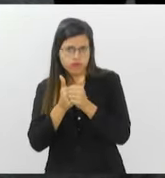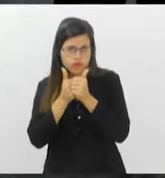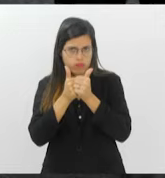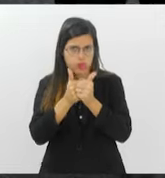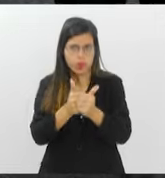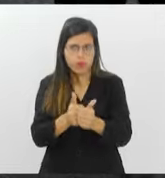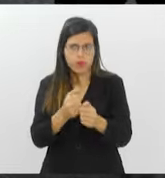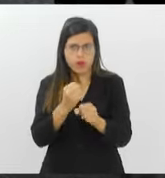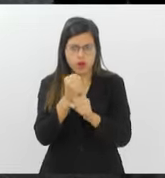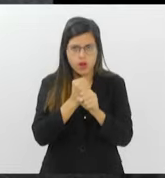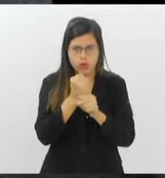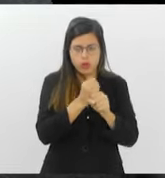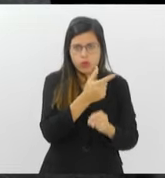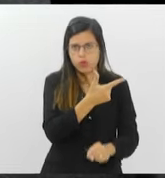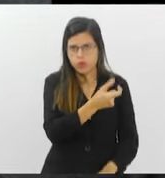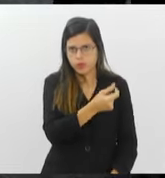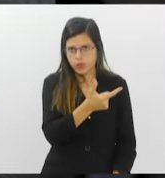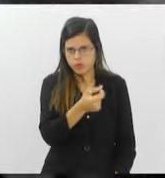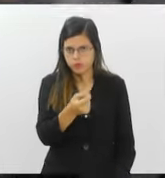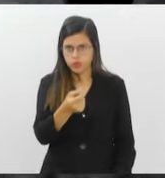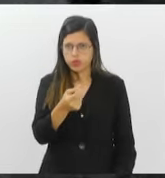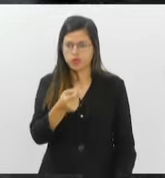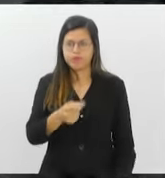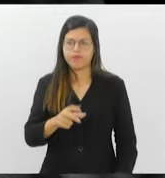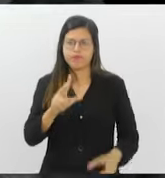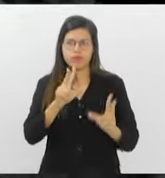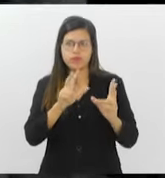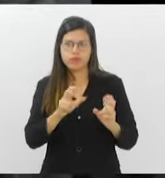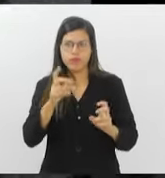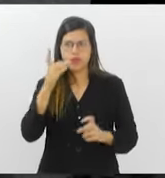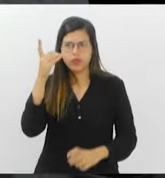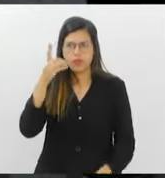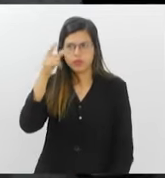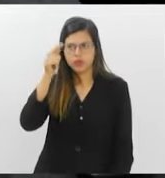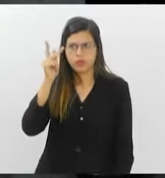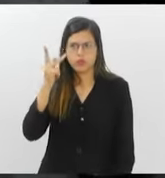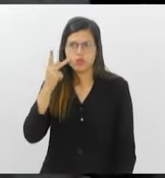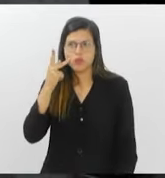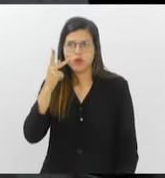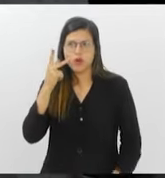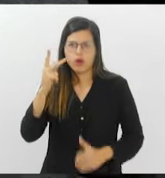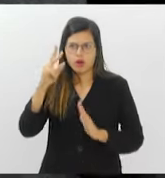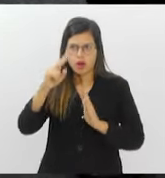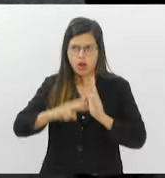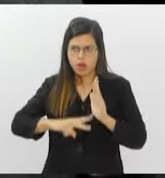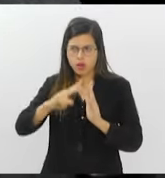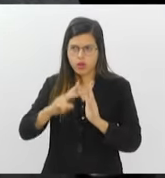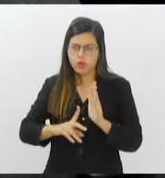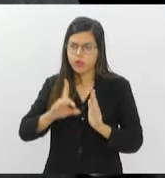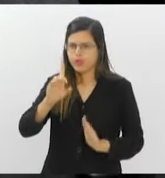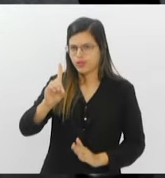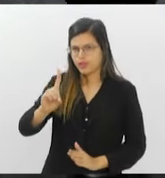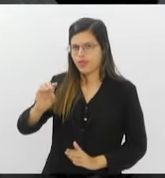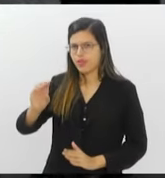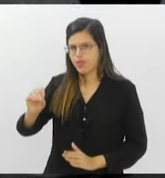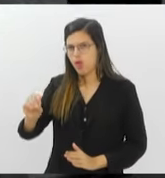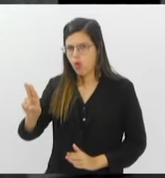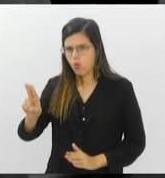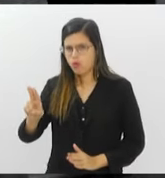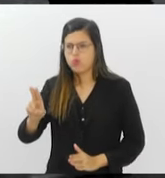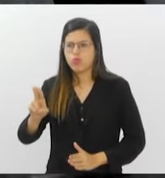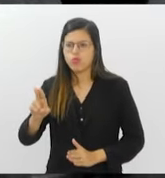desde 2020, essa questão. Deputado Luiz Paulo, que é um leitor assíduo de Diário Oficial como eu, deve